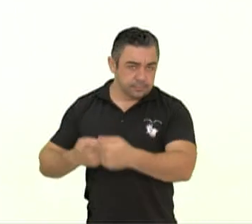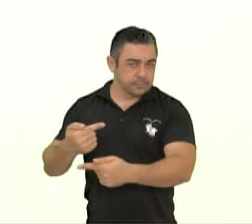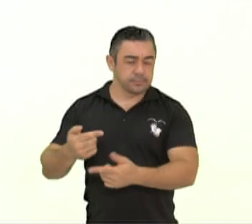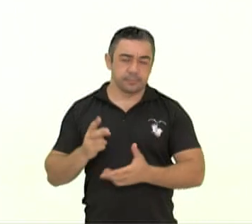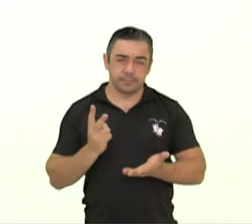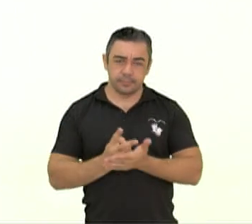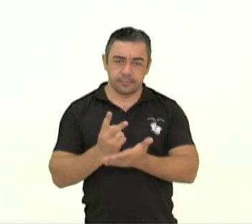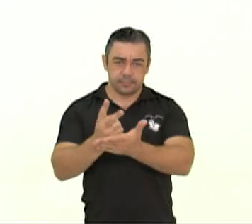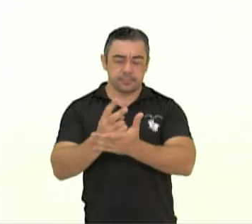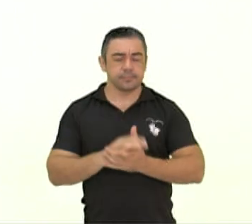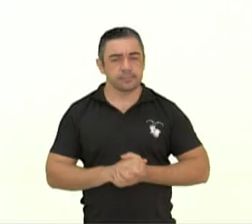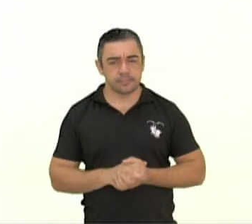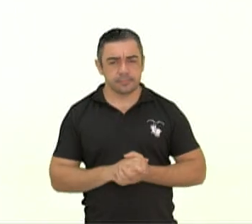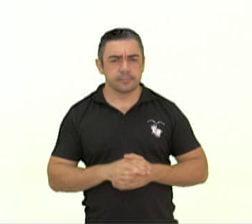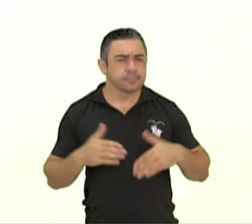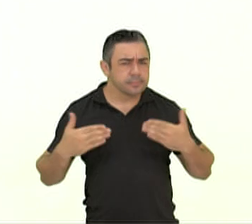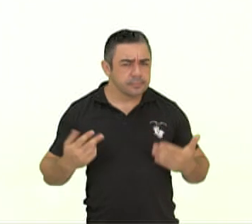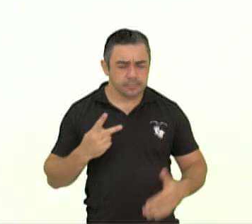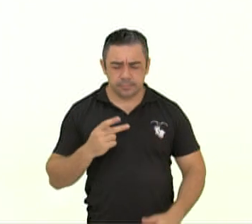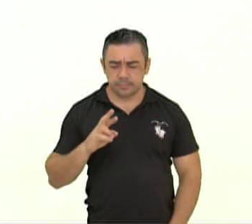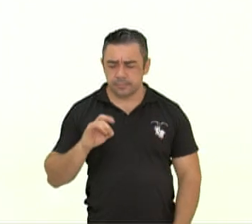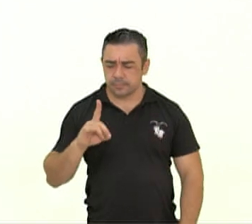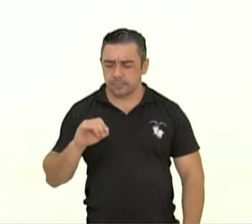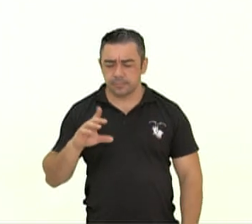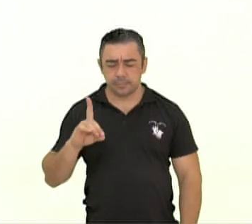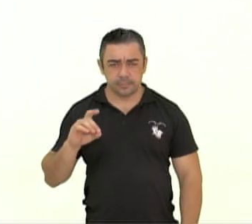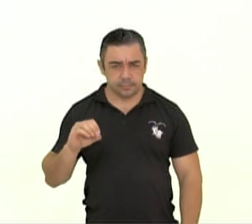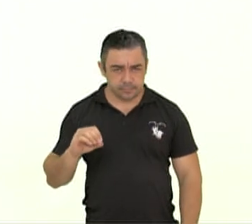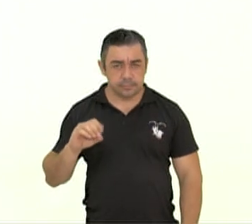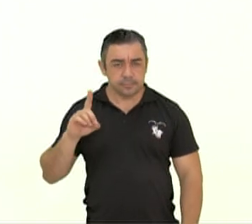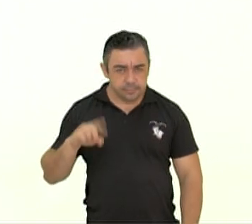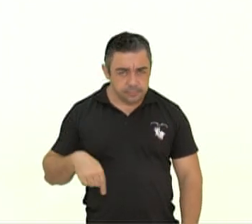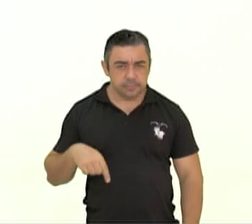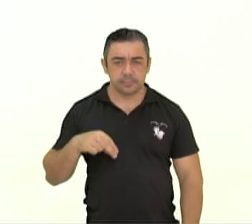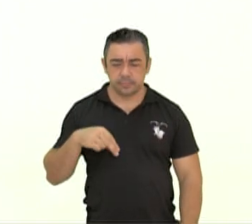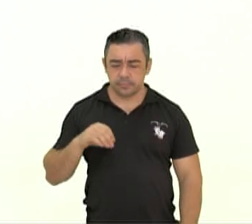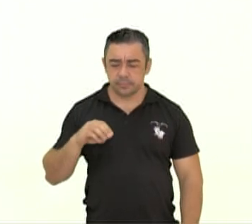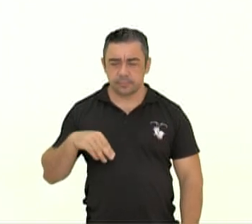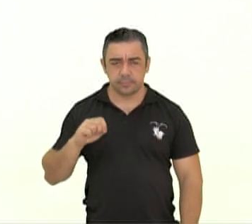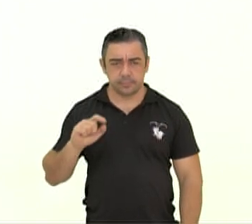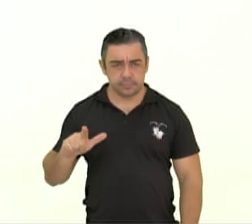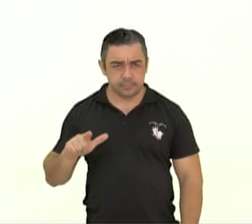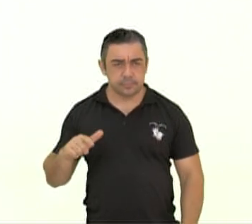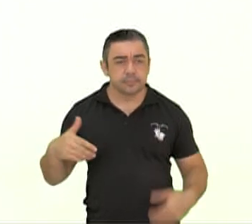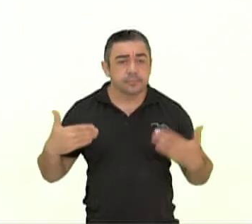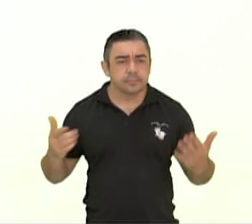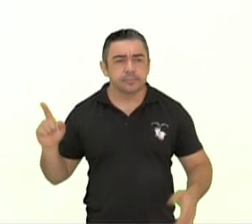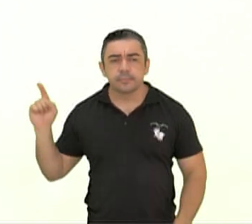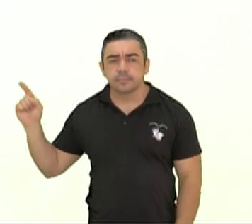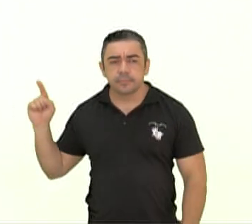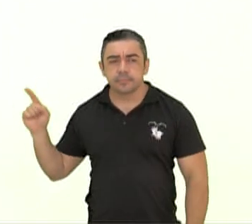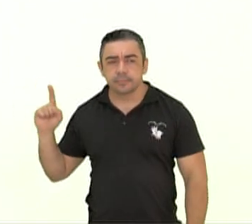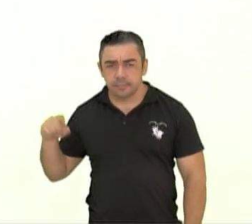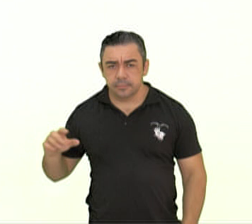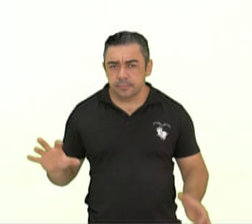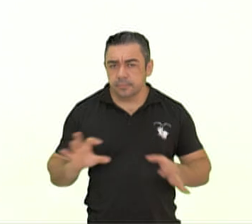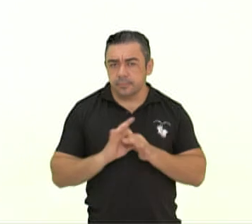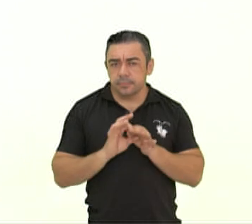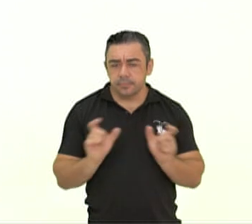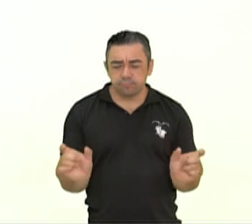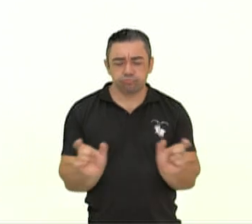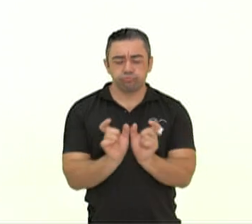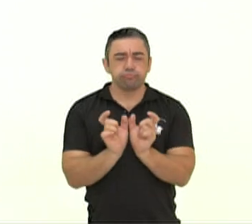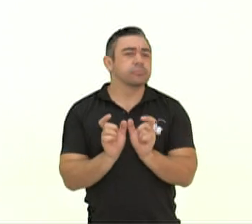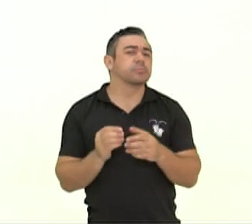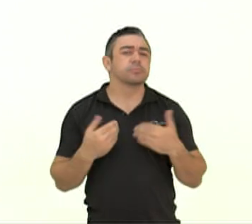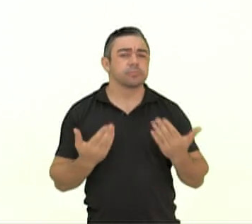seguintes. Qual predicado acima é nominal? Qual ali? Qual que tem o verbo de ligação? Qual